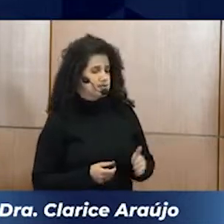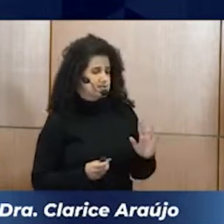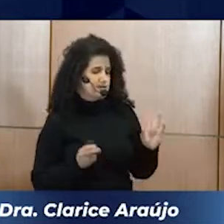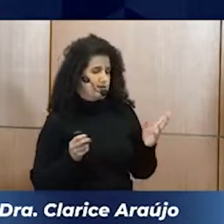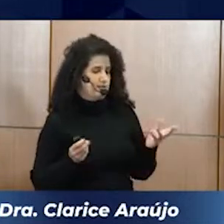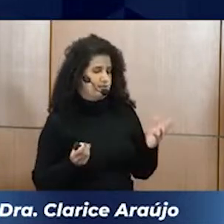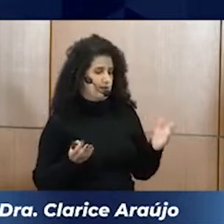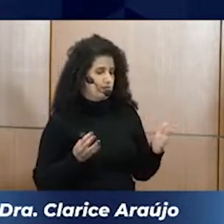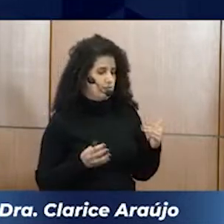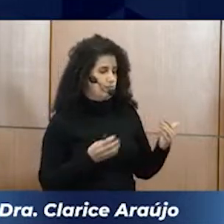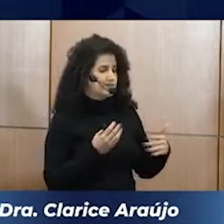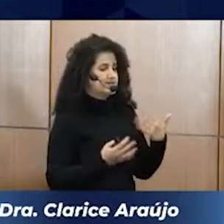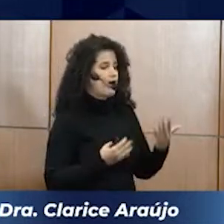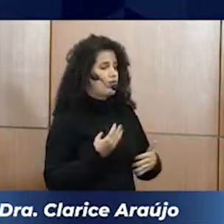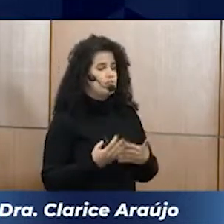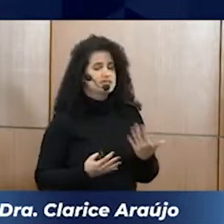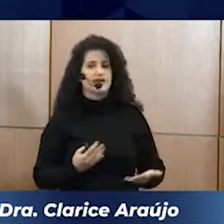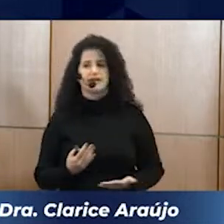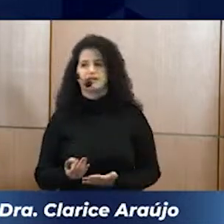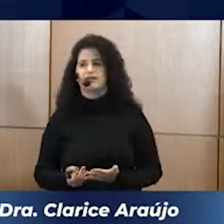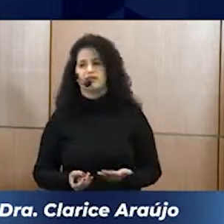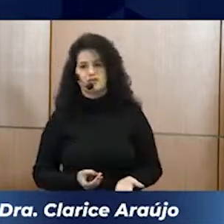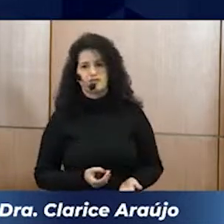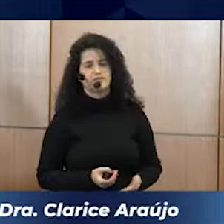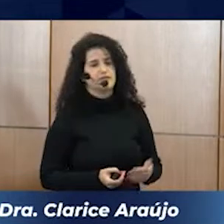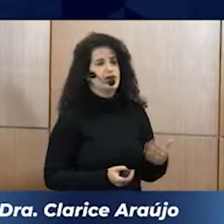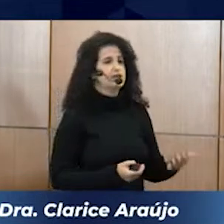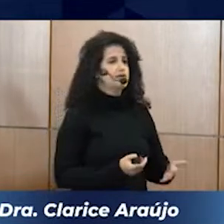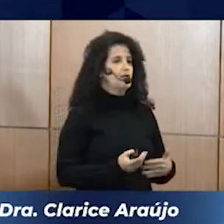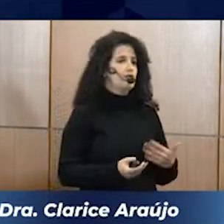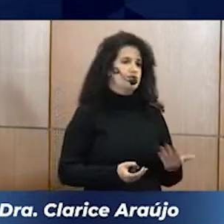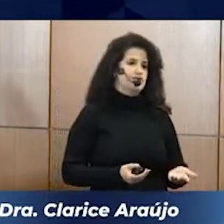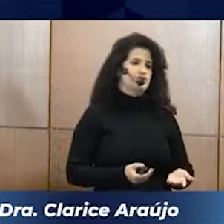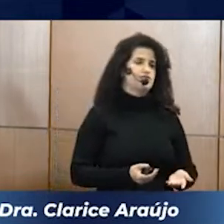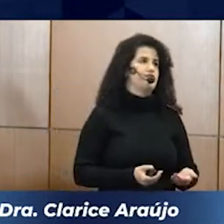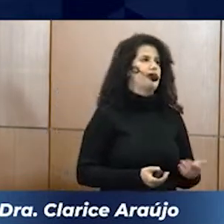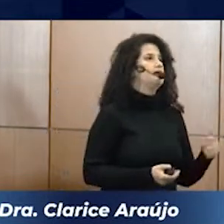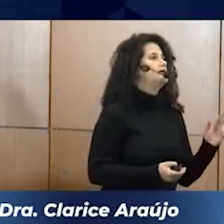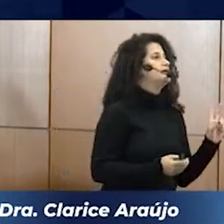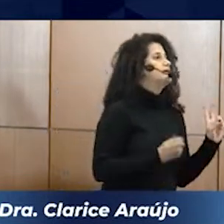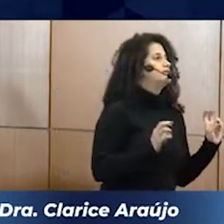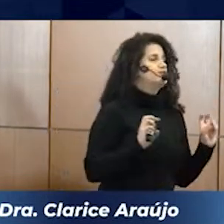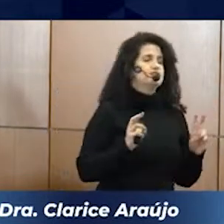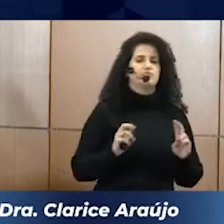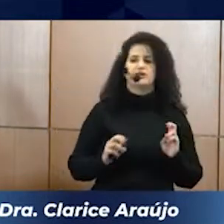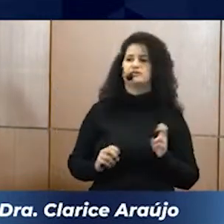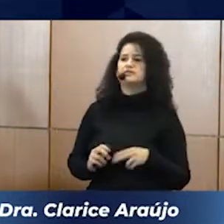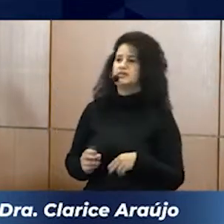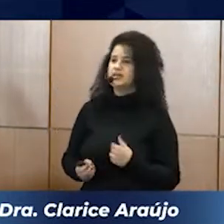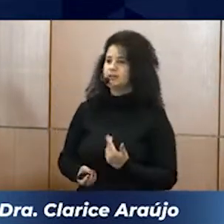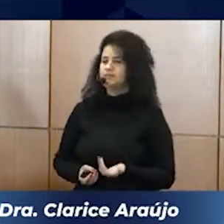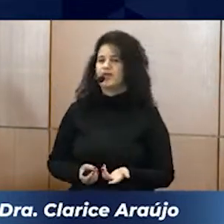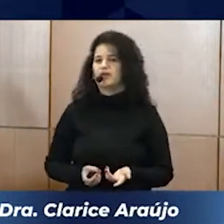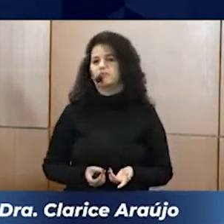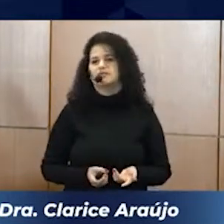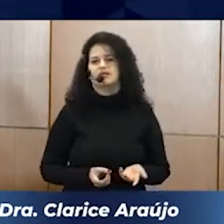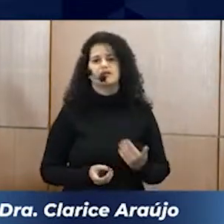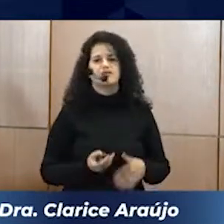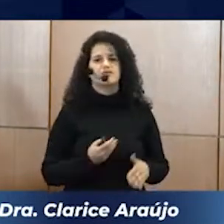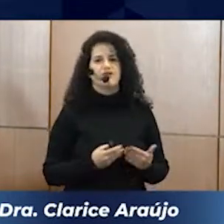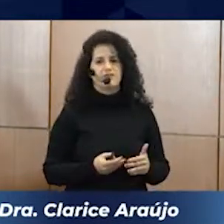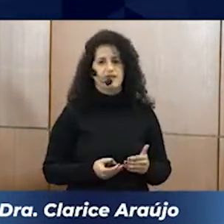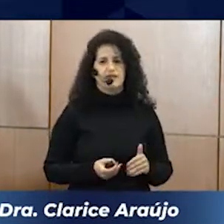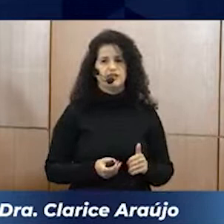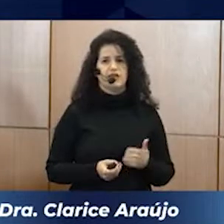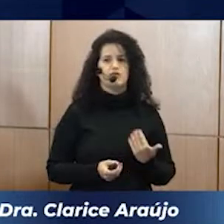uma condição, né, algumas características que, ainda hoje, a gente fala dispraxia, né, mas aí